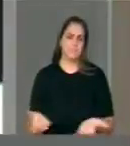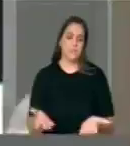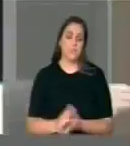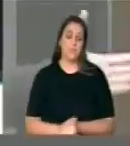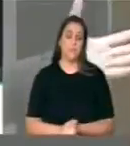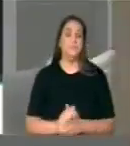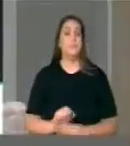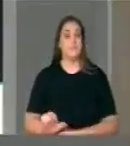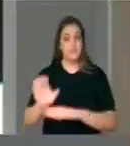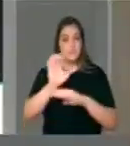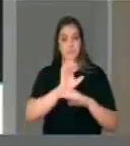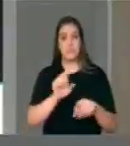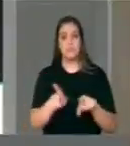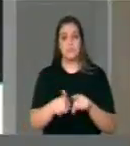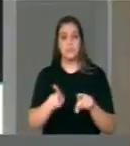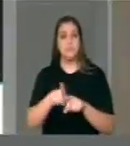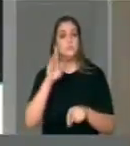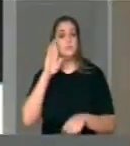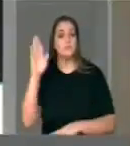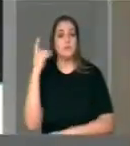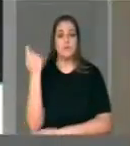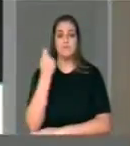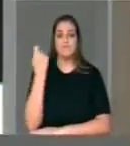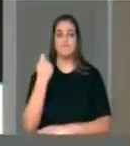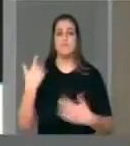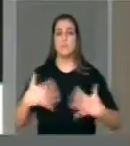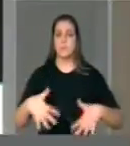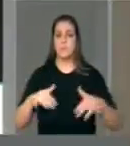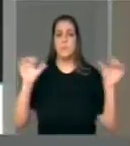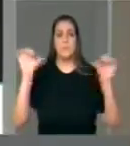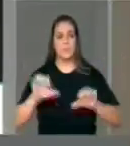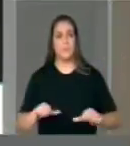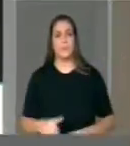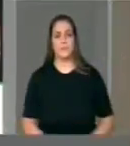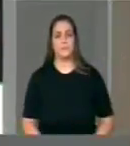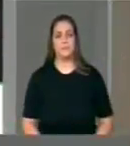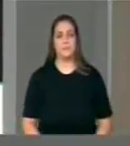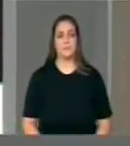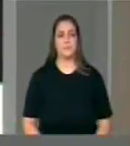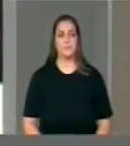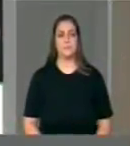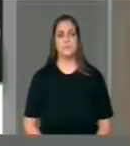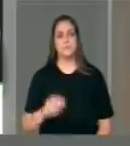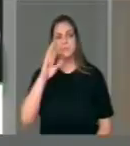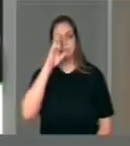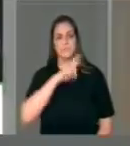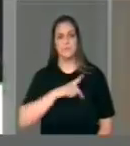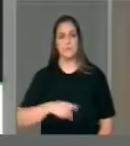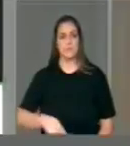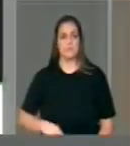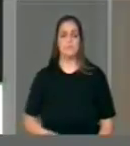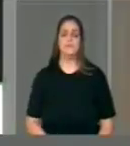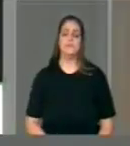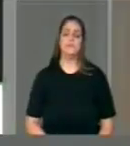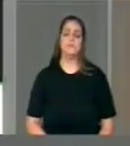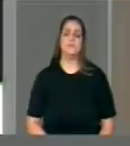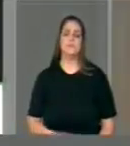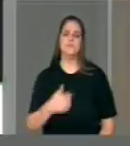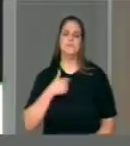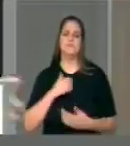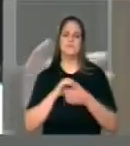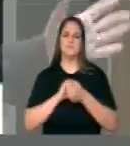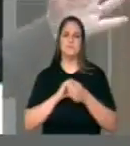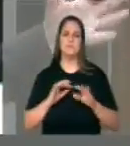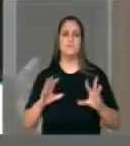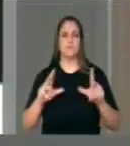brasileiros, em especial o Rio Grande do Sul, que passa uma crise muito grave. Também, senhor presidente, queria, neste momento, saudar todos